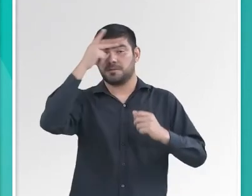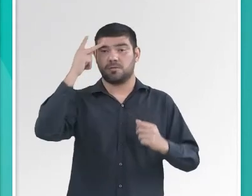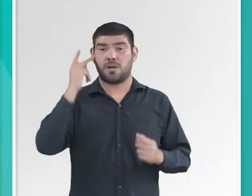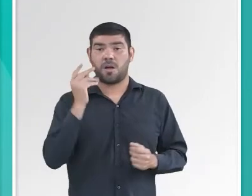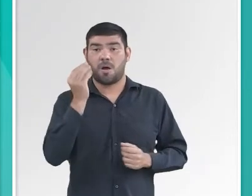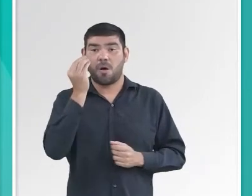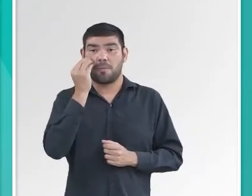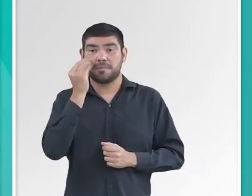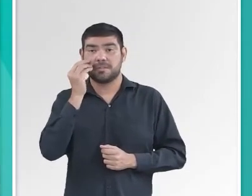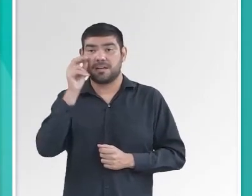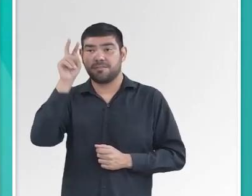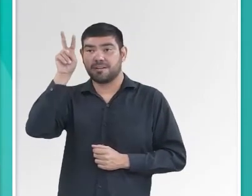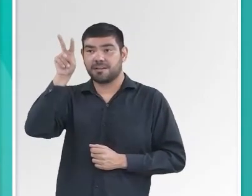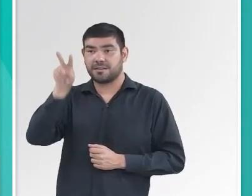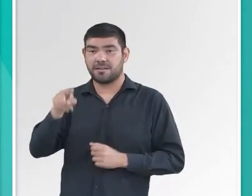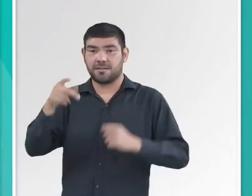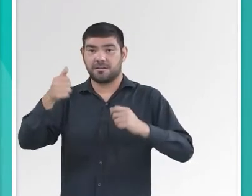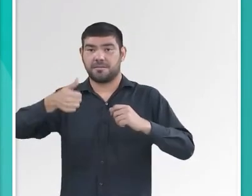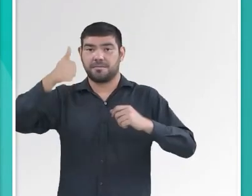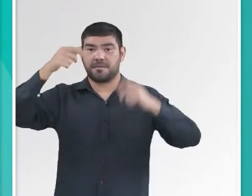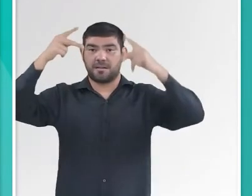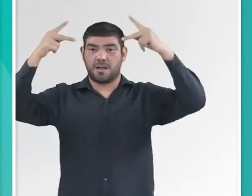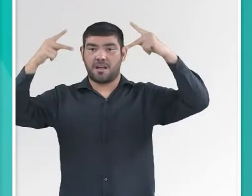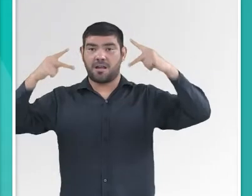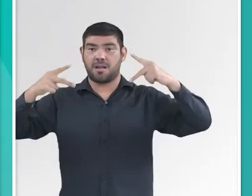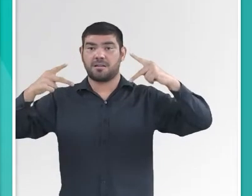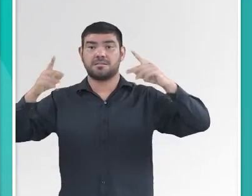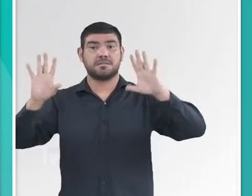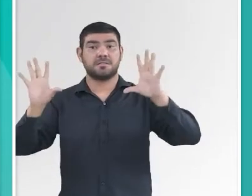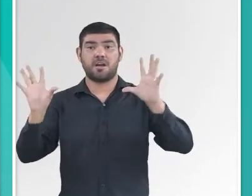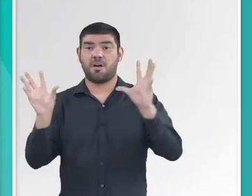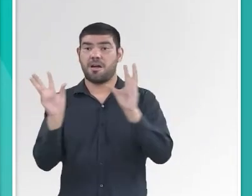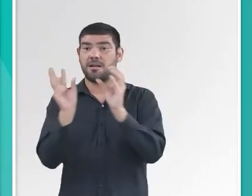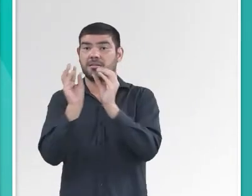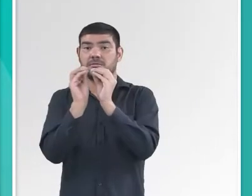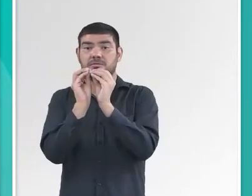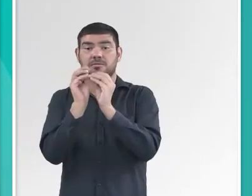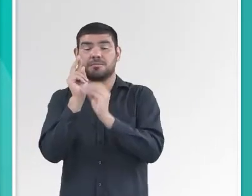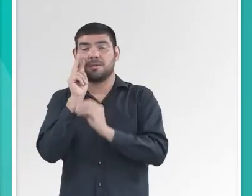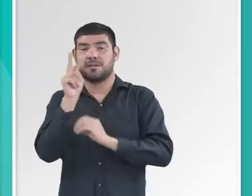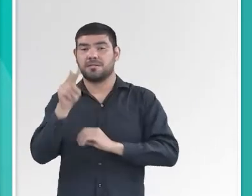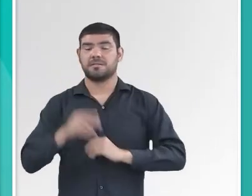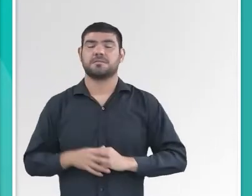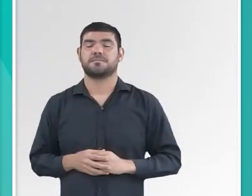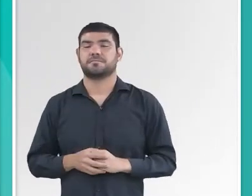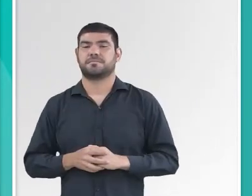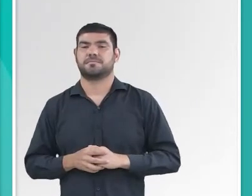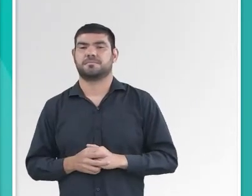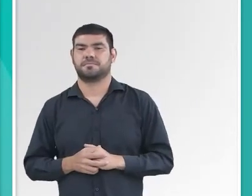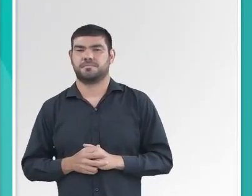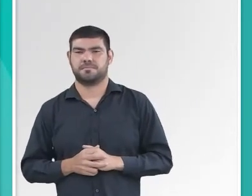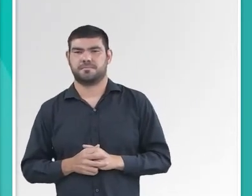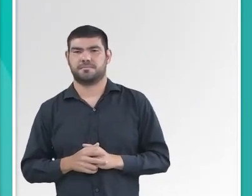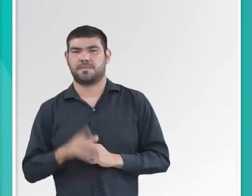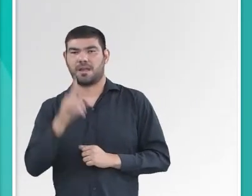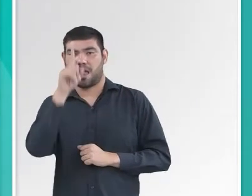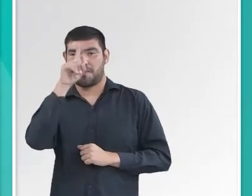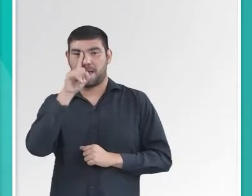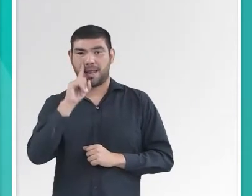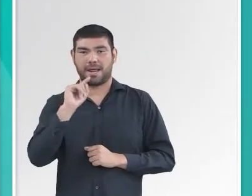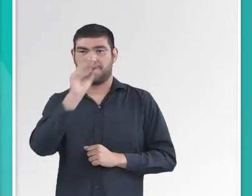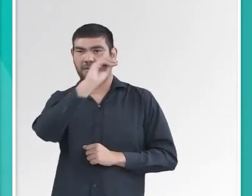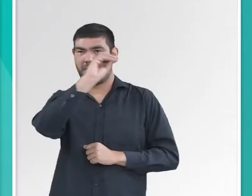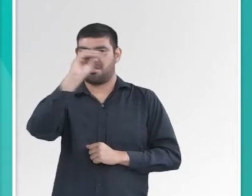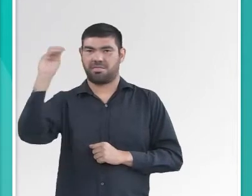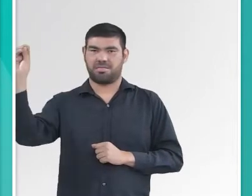observem que aqui a gente já tem uma relação com o resumo. Vou destacar aqui para vocês, vamos colocar em amarelo aqui. Olha